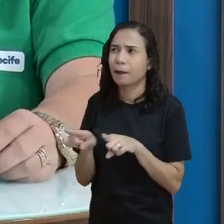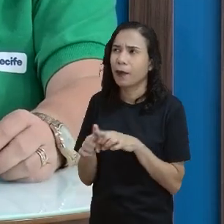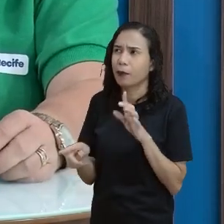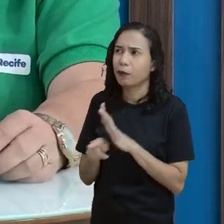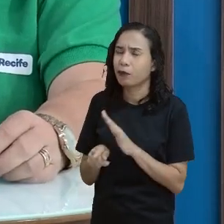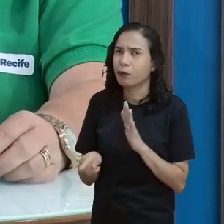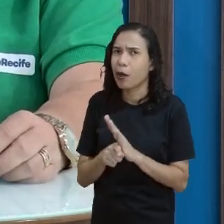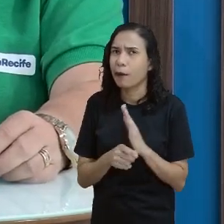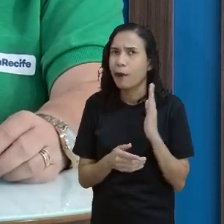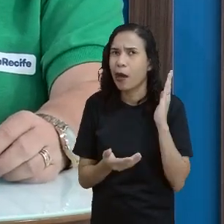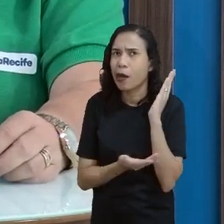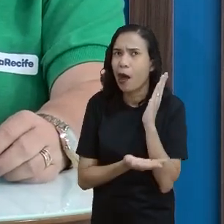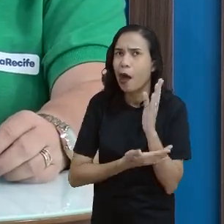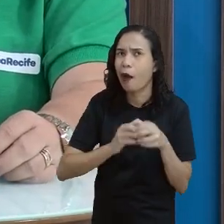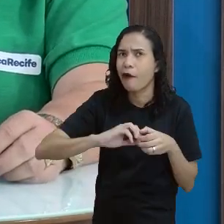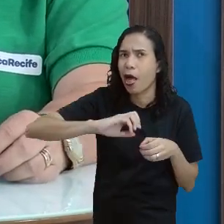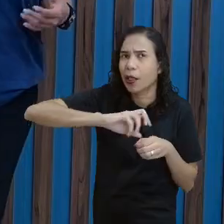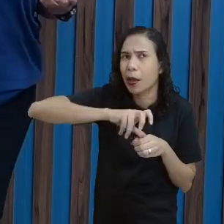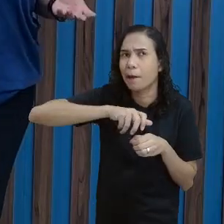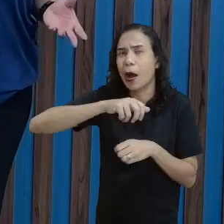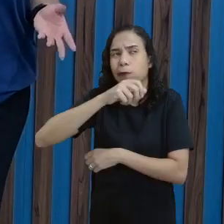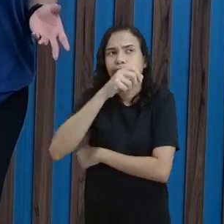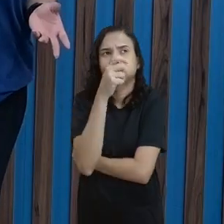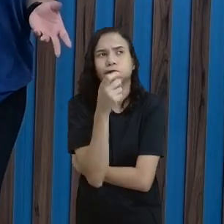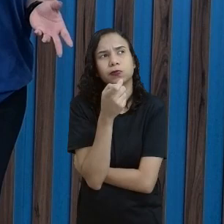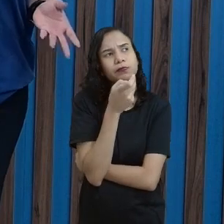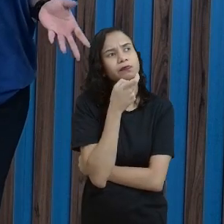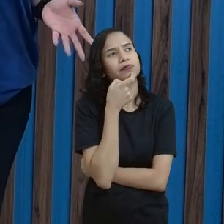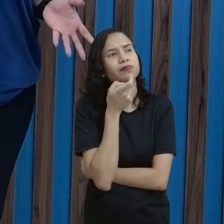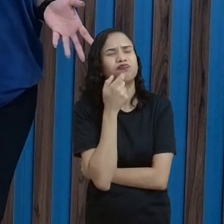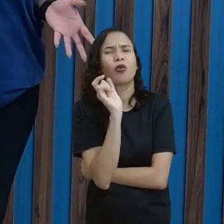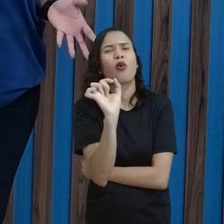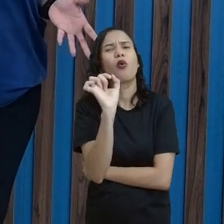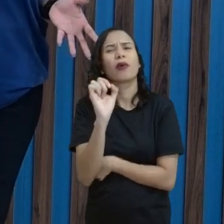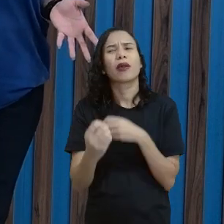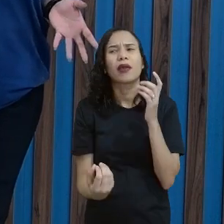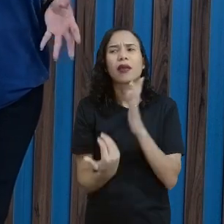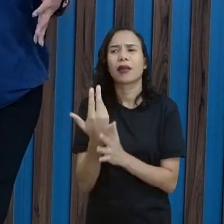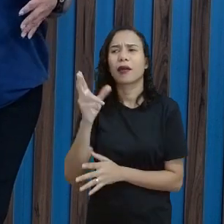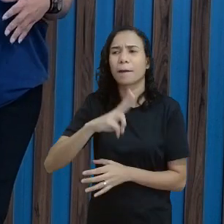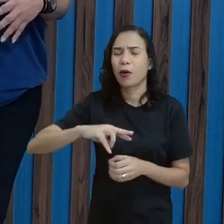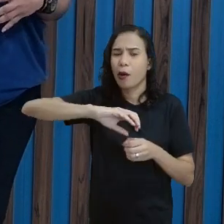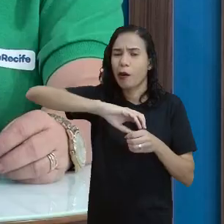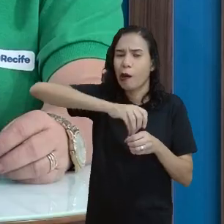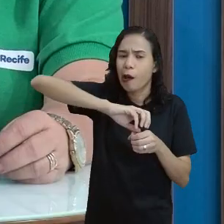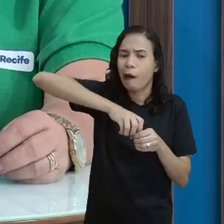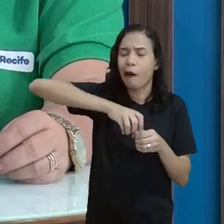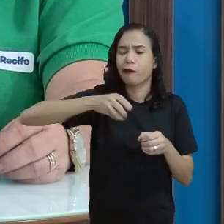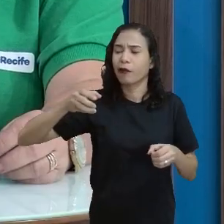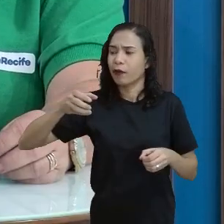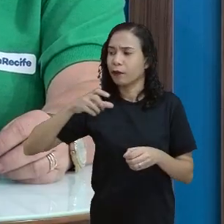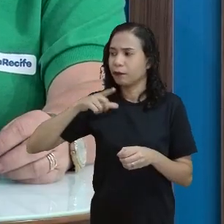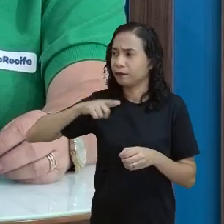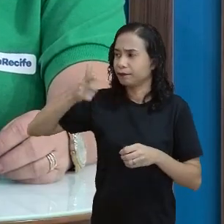de garrafa? Eita, pois é. Do que é feito as tampinhas de garrafa, né? Então, para que ocorra